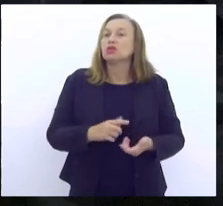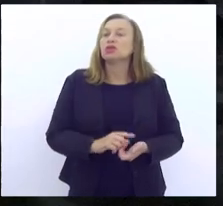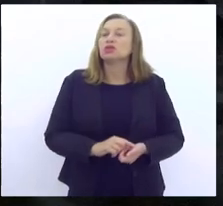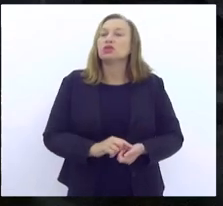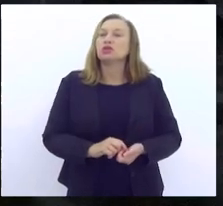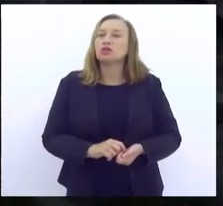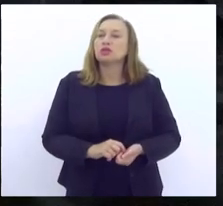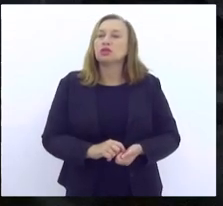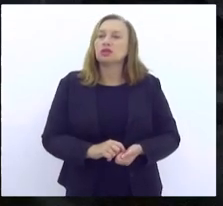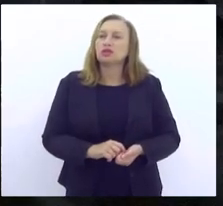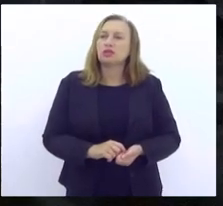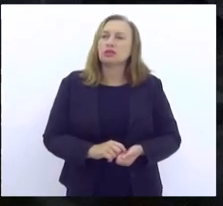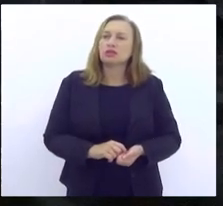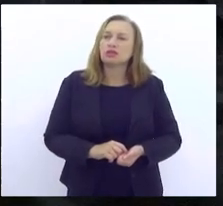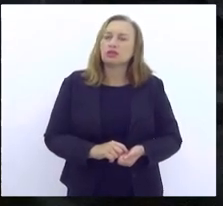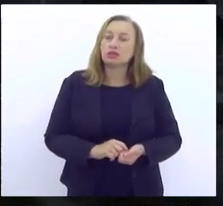isso.